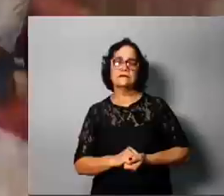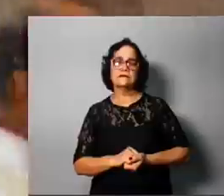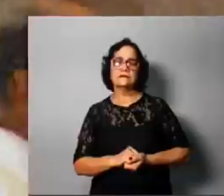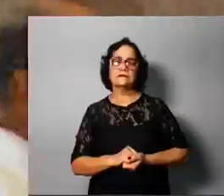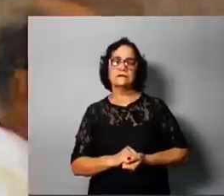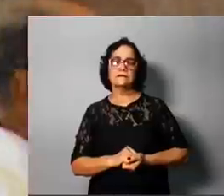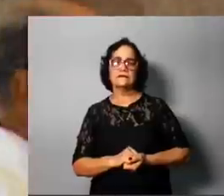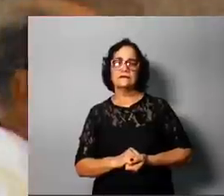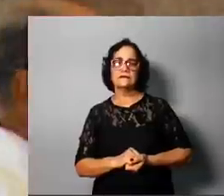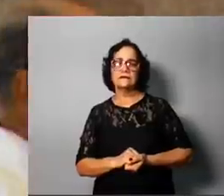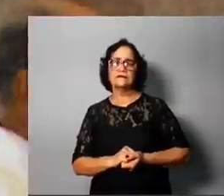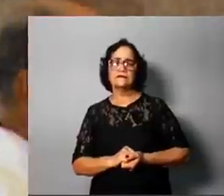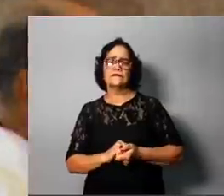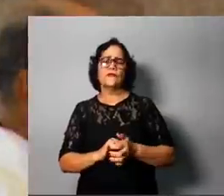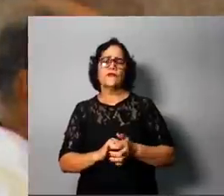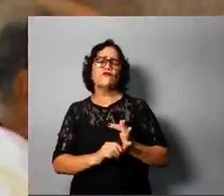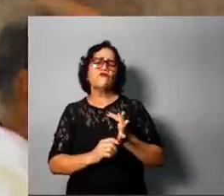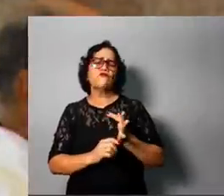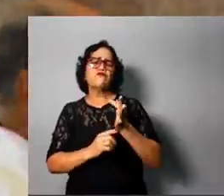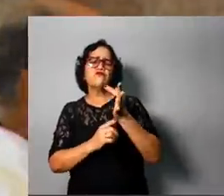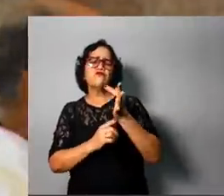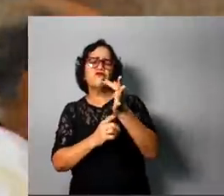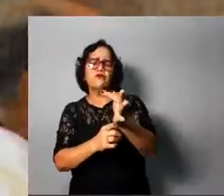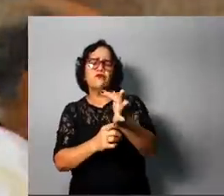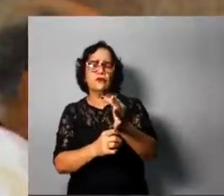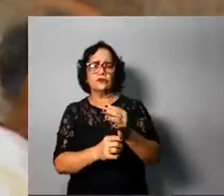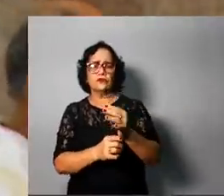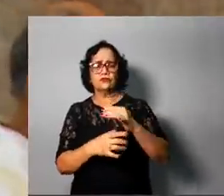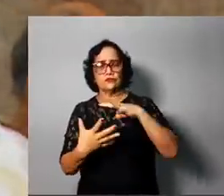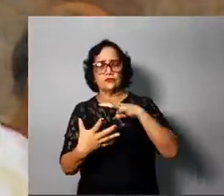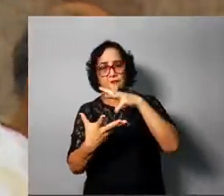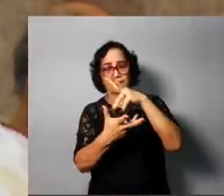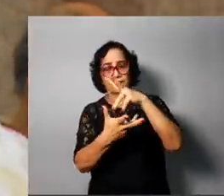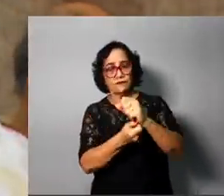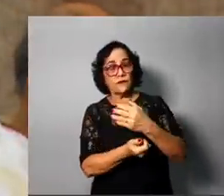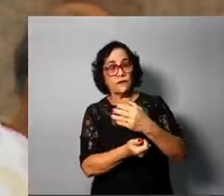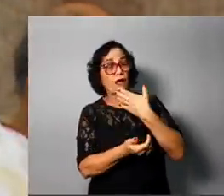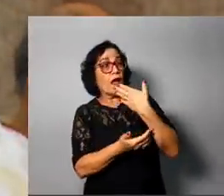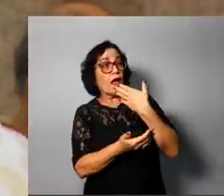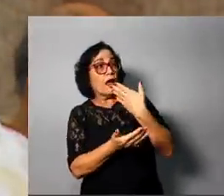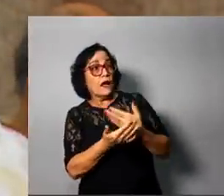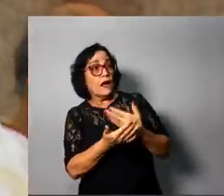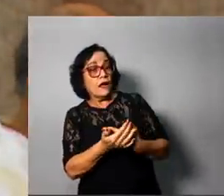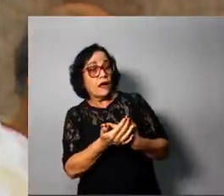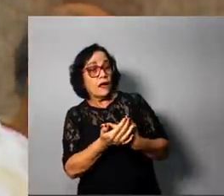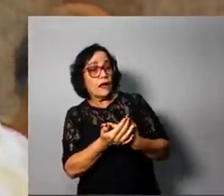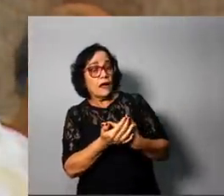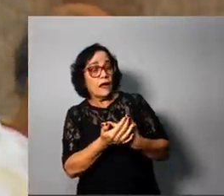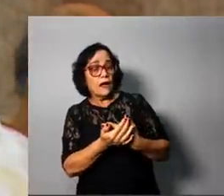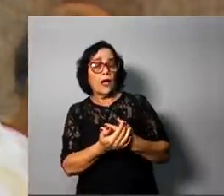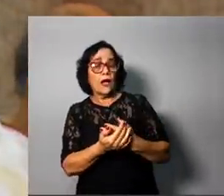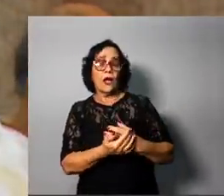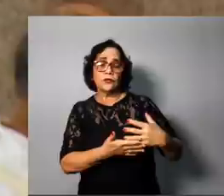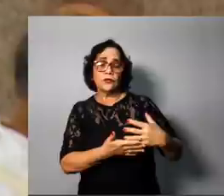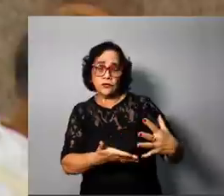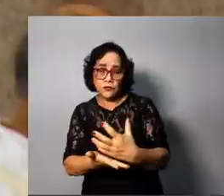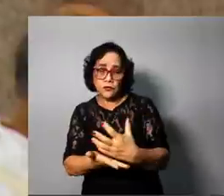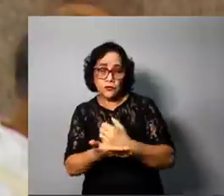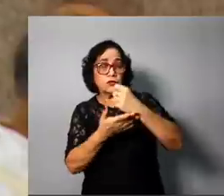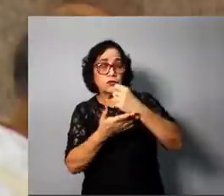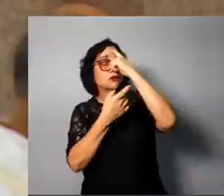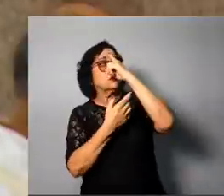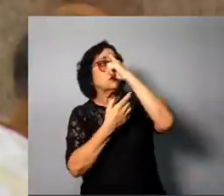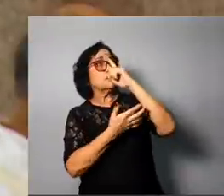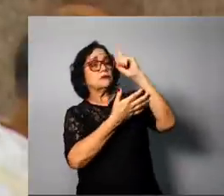Os confins do universo contemplaram a salvação do nosso Deus. Aclamai,